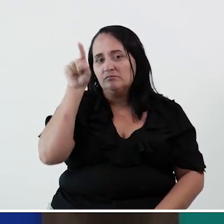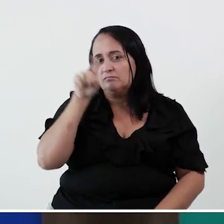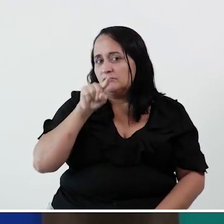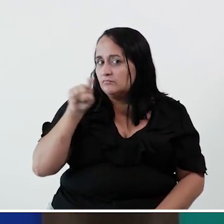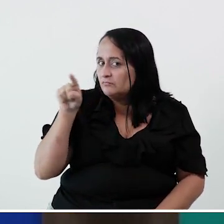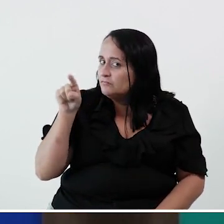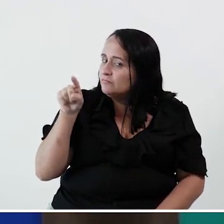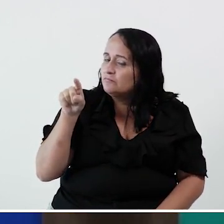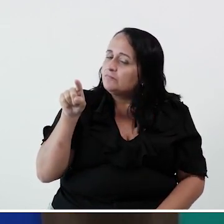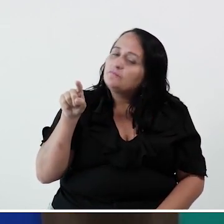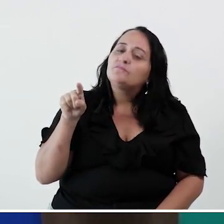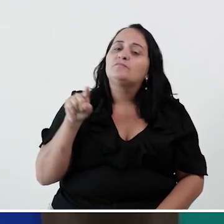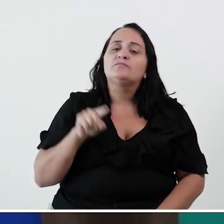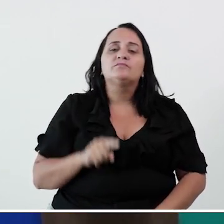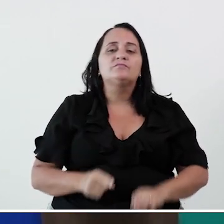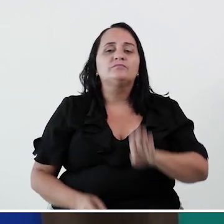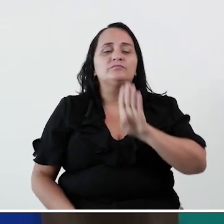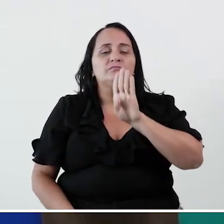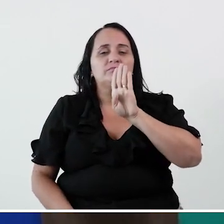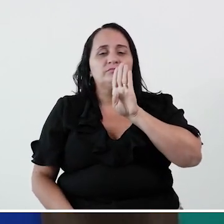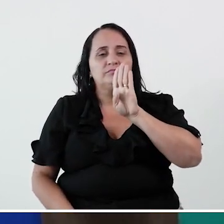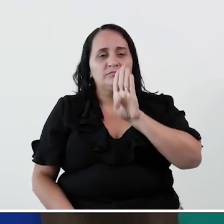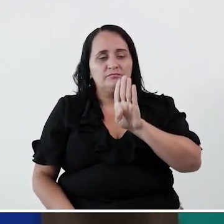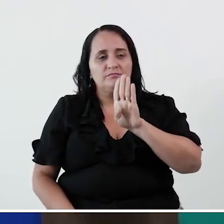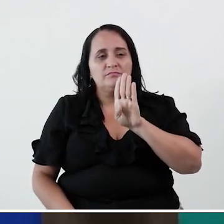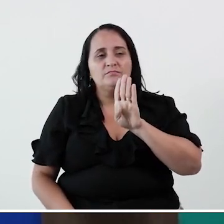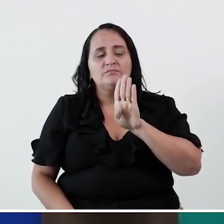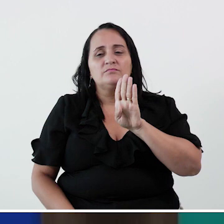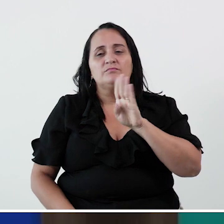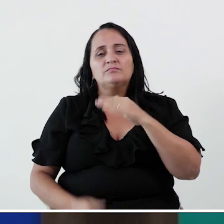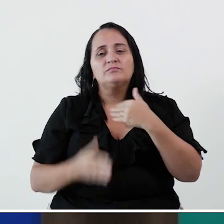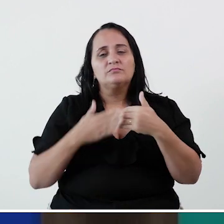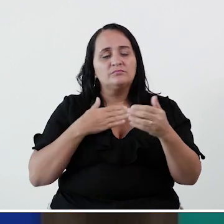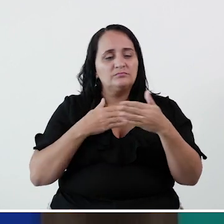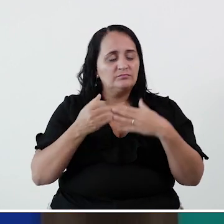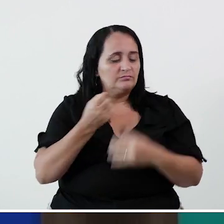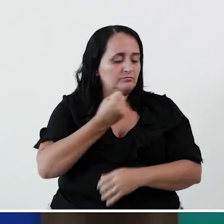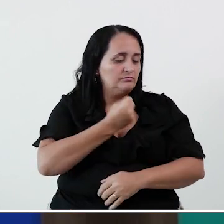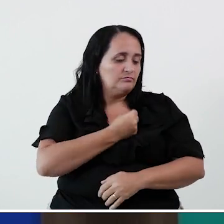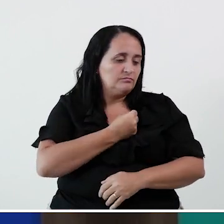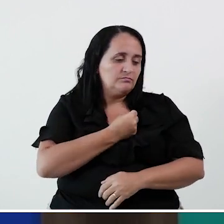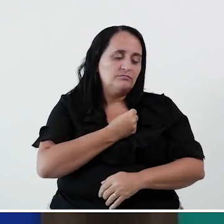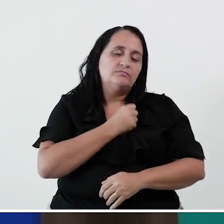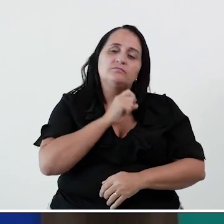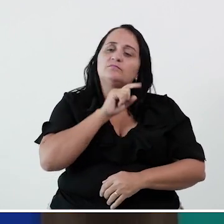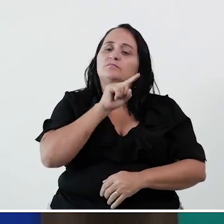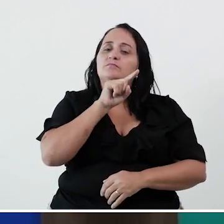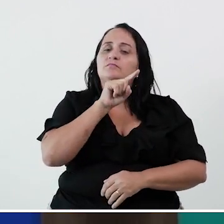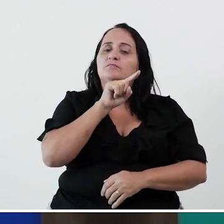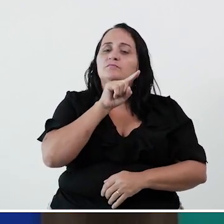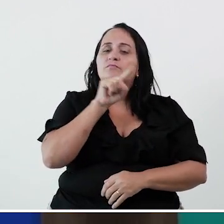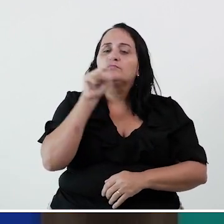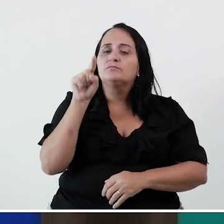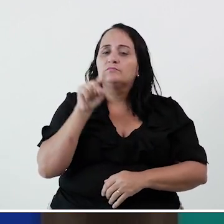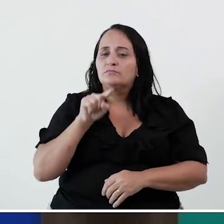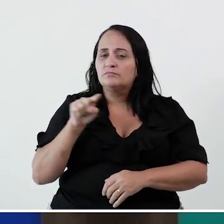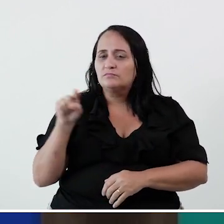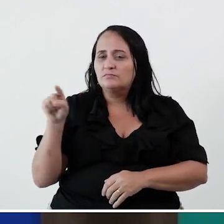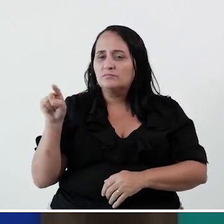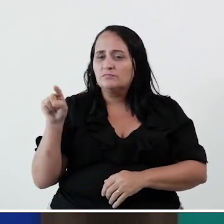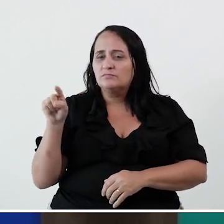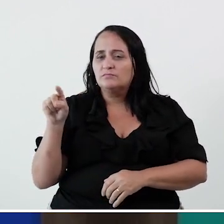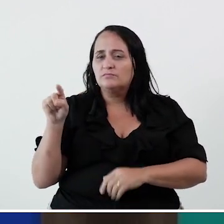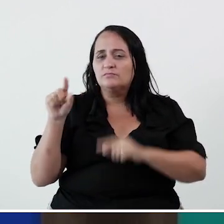inteiros. Mas o B pode ser qualquer número pertencente ao conjunto dos números